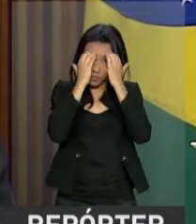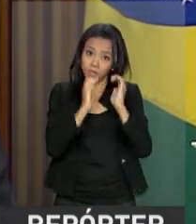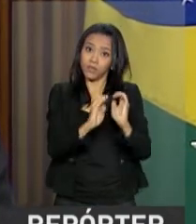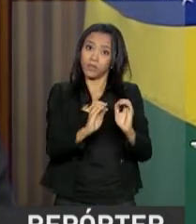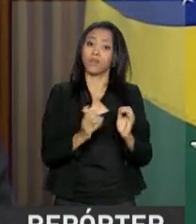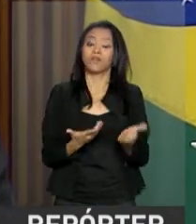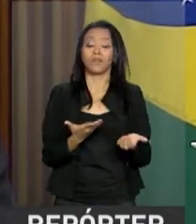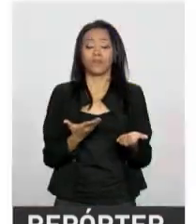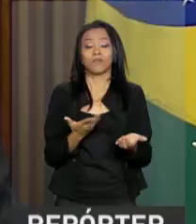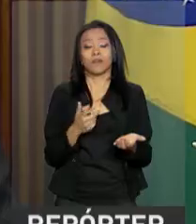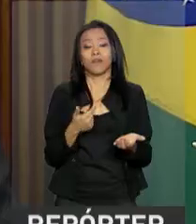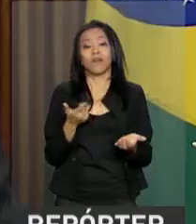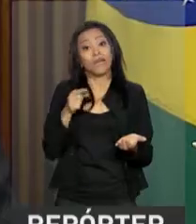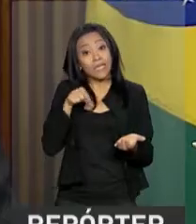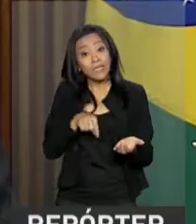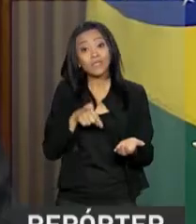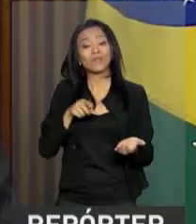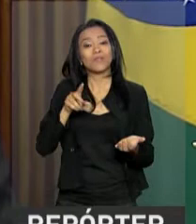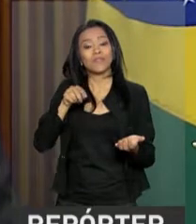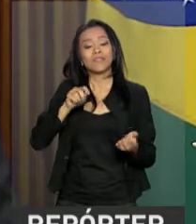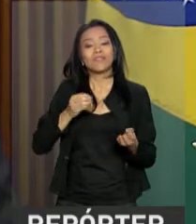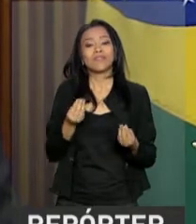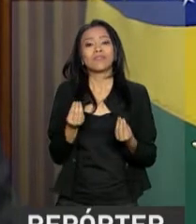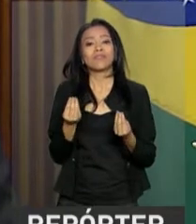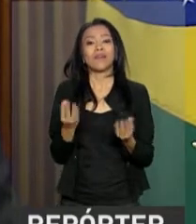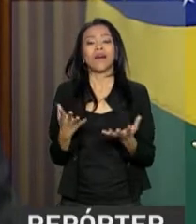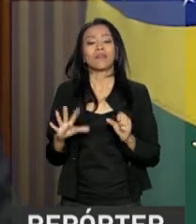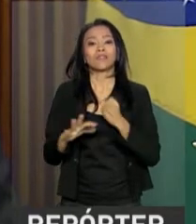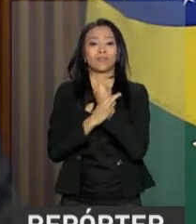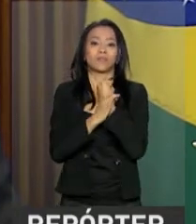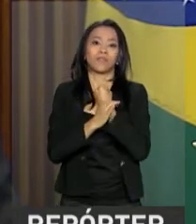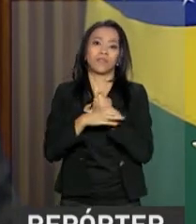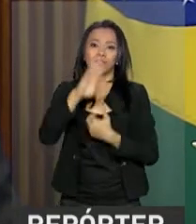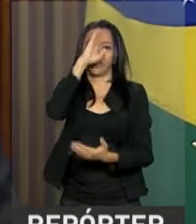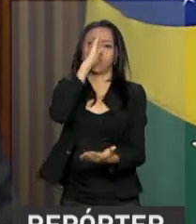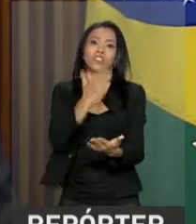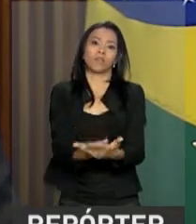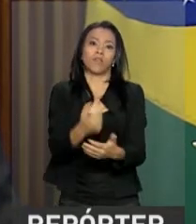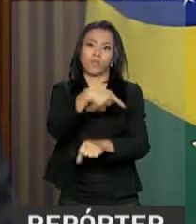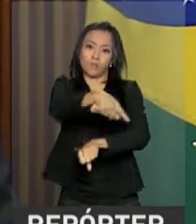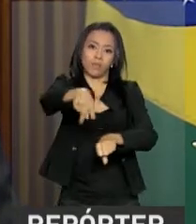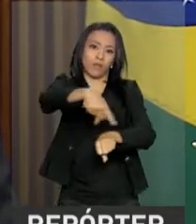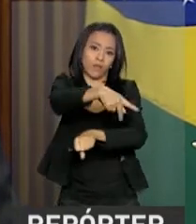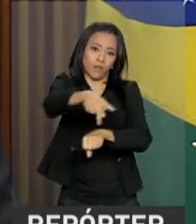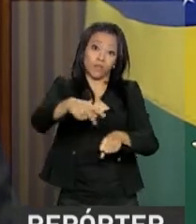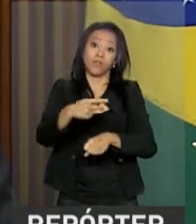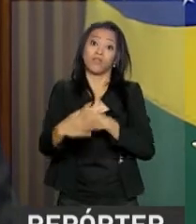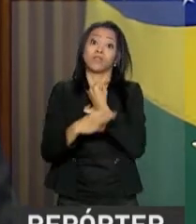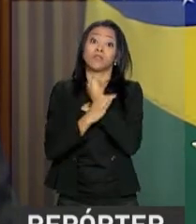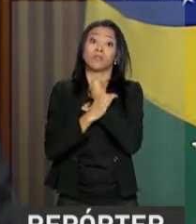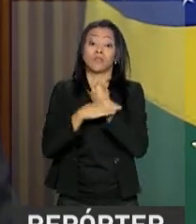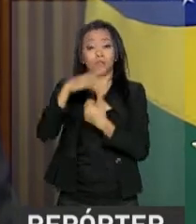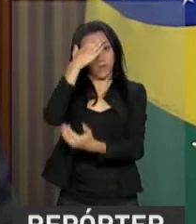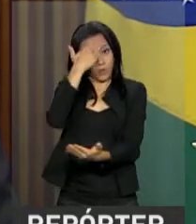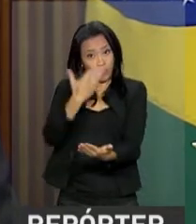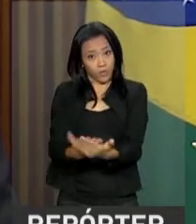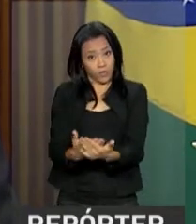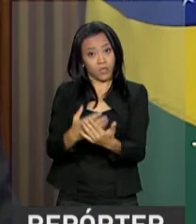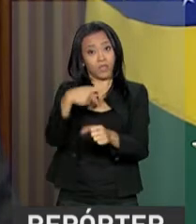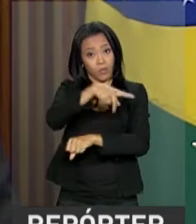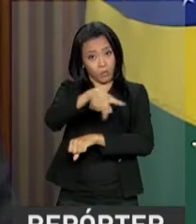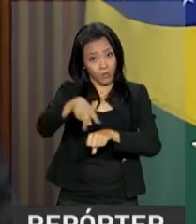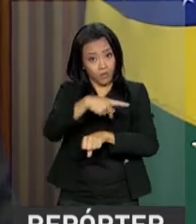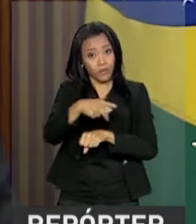de gastos públicos isso gera confiança e credibilidade não é ea confiança e credibilidade que gera os